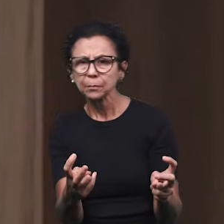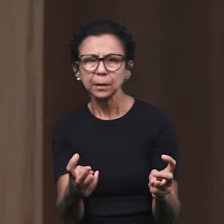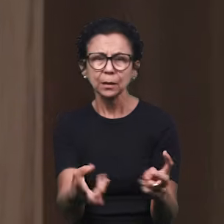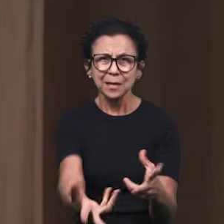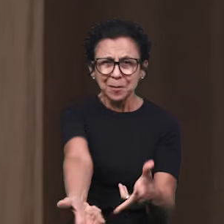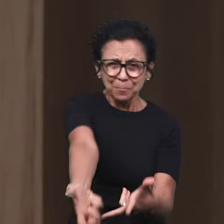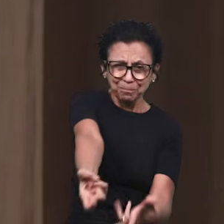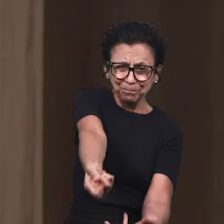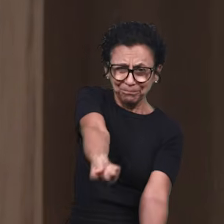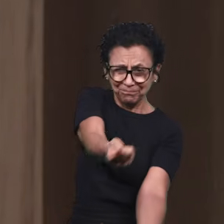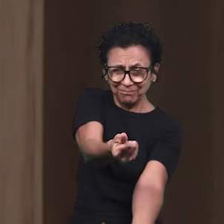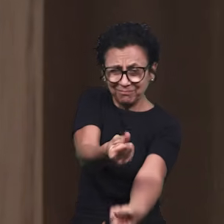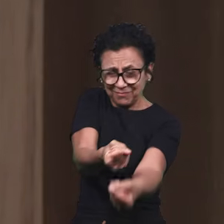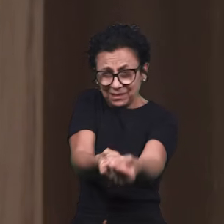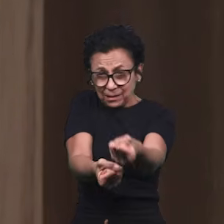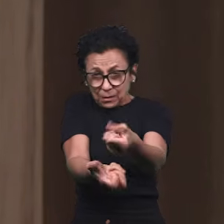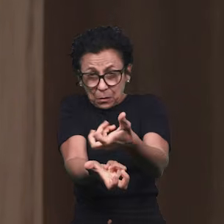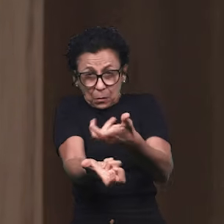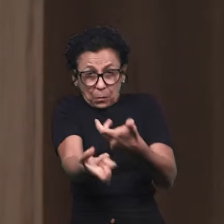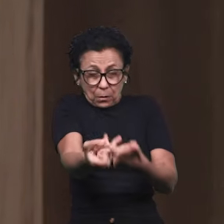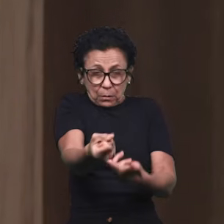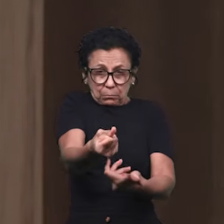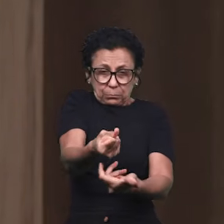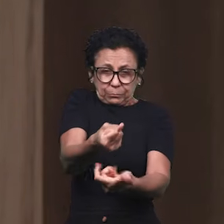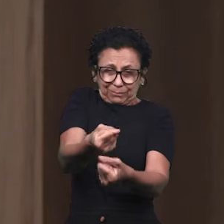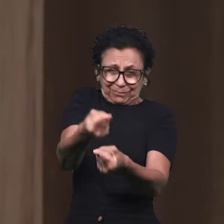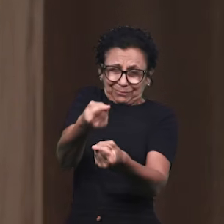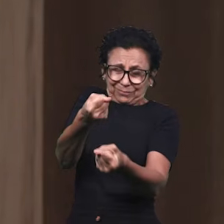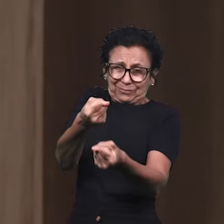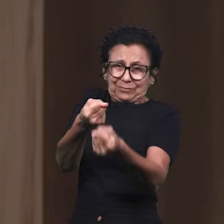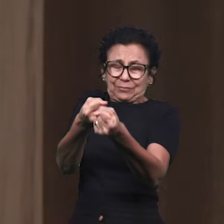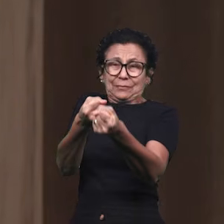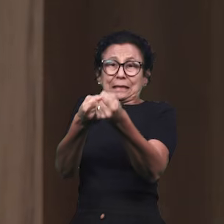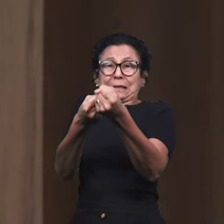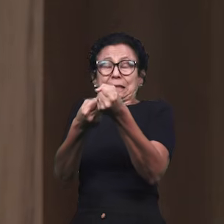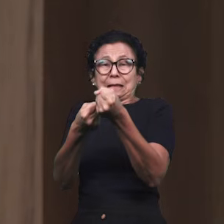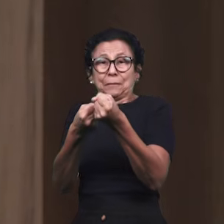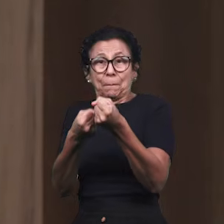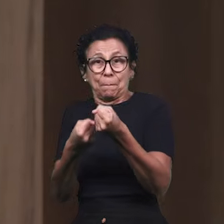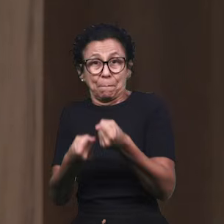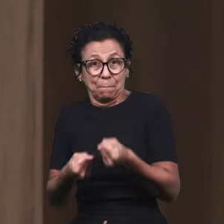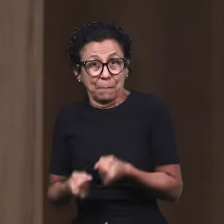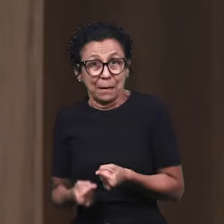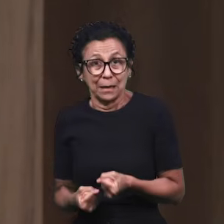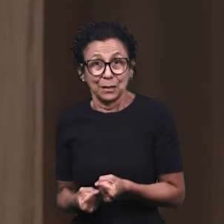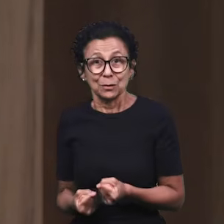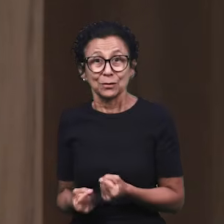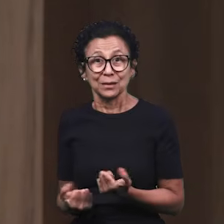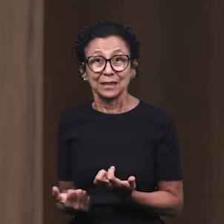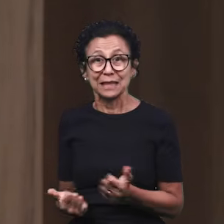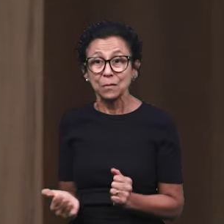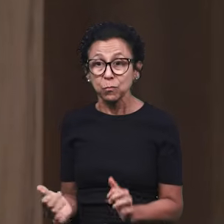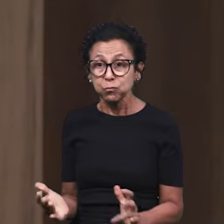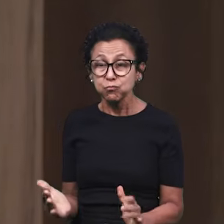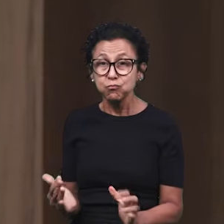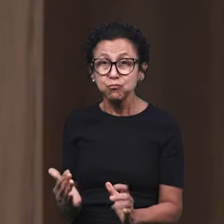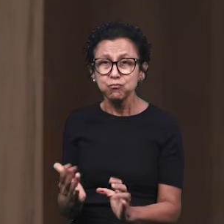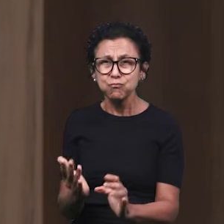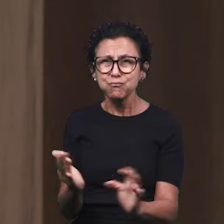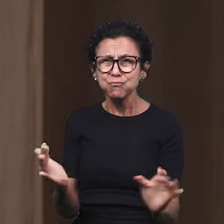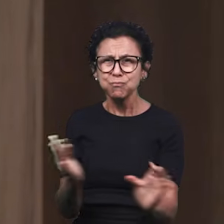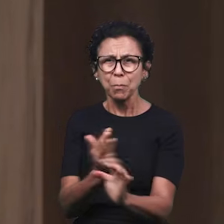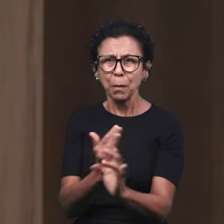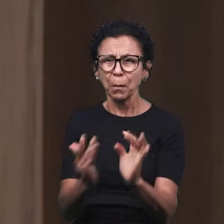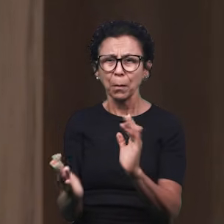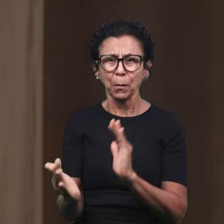recolheram as redes de modo que colheram uma grande quantidade de peixe, de